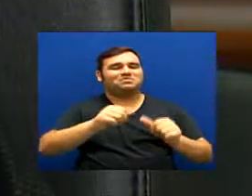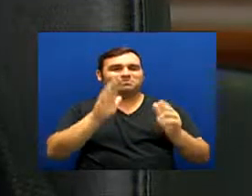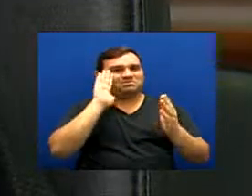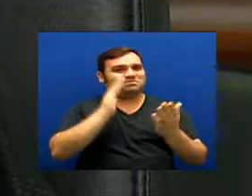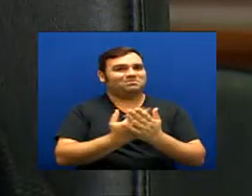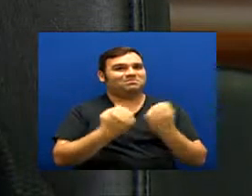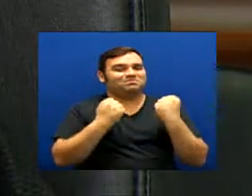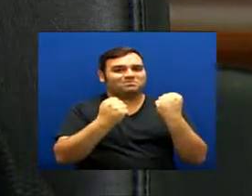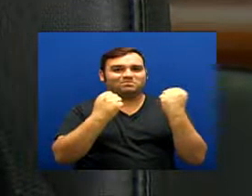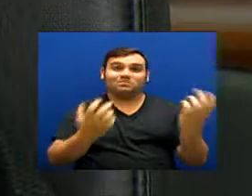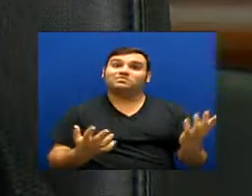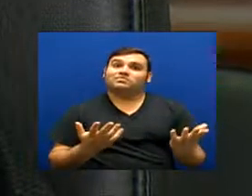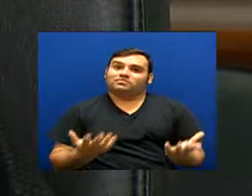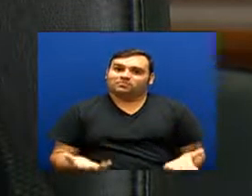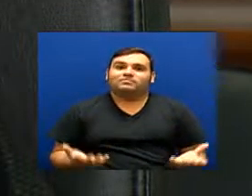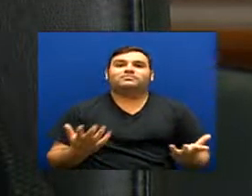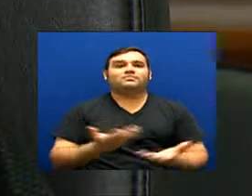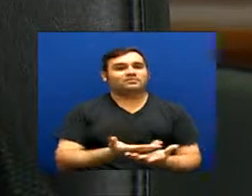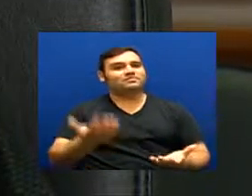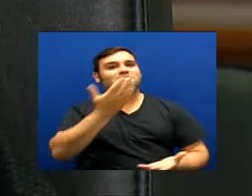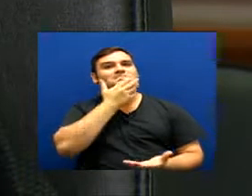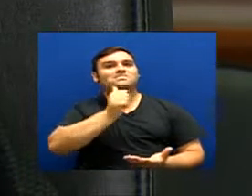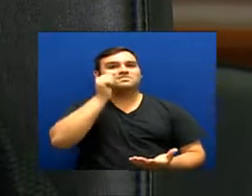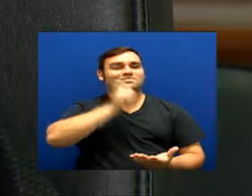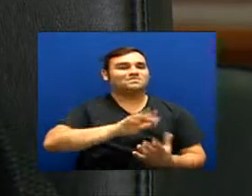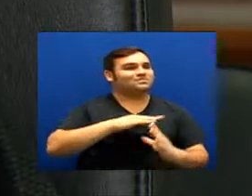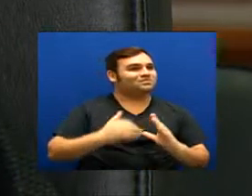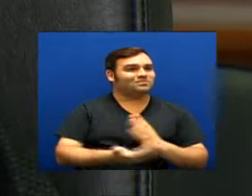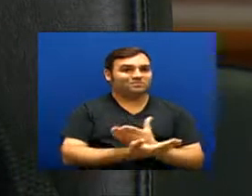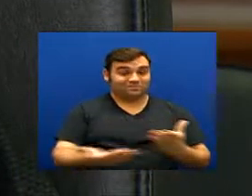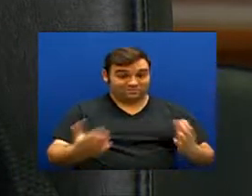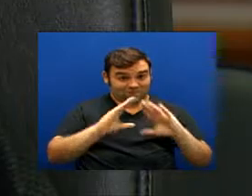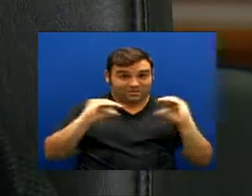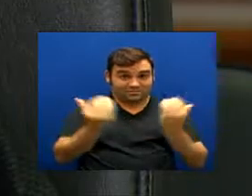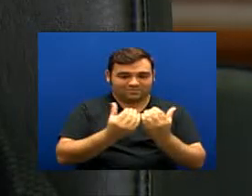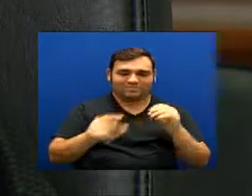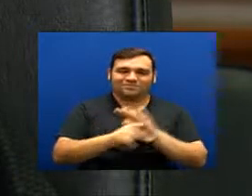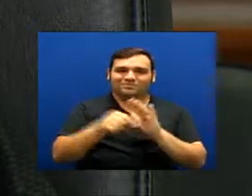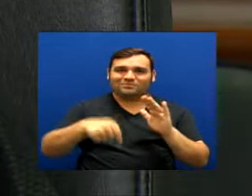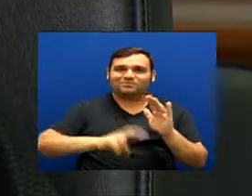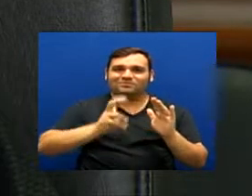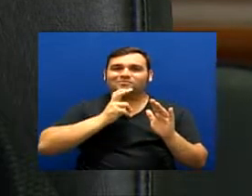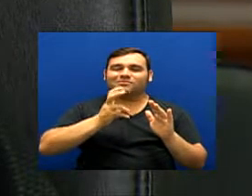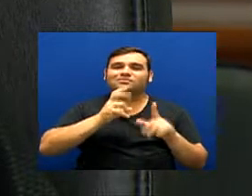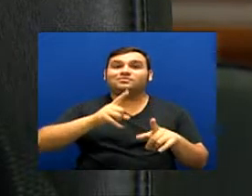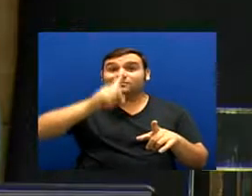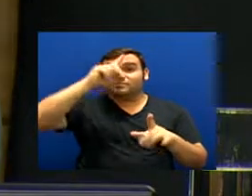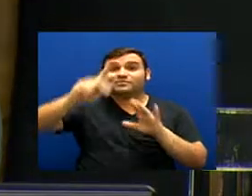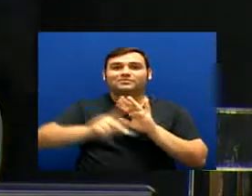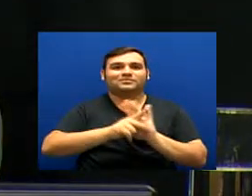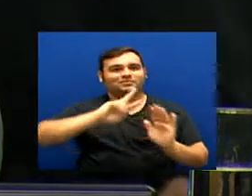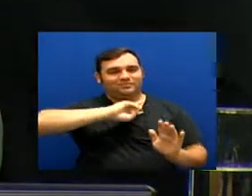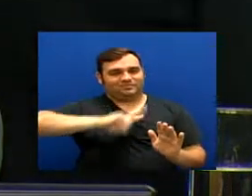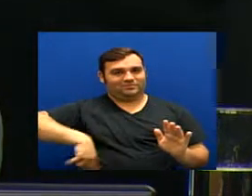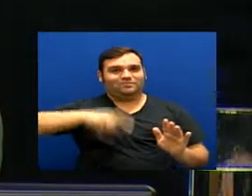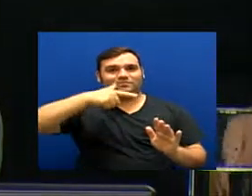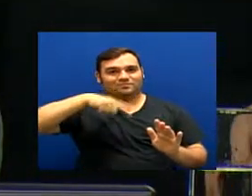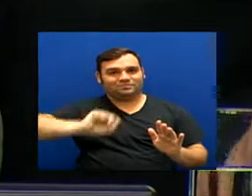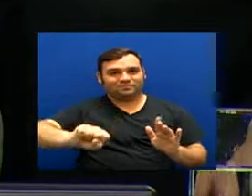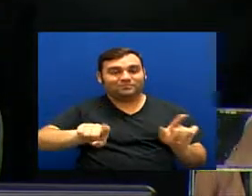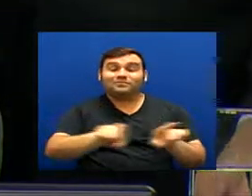também o Museu da Bíblia, em Barueri, um dos mais importantes do mundo em seu gênero, com edições raras da Bíblia, exemplares